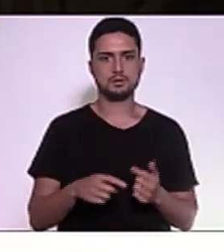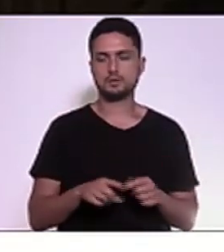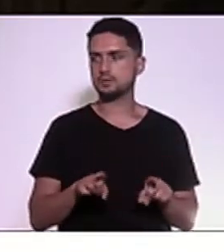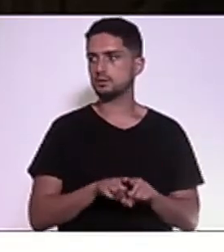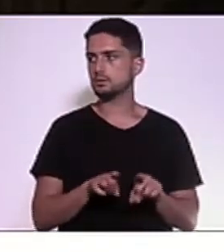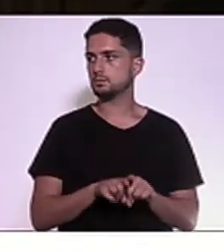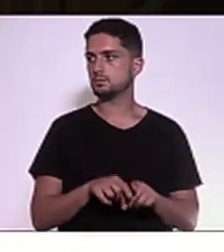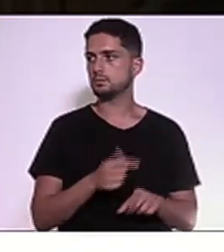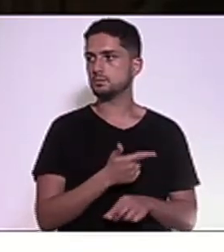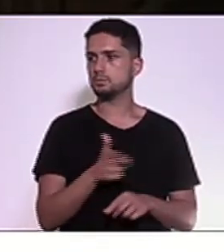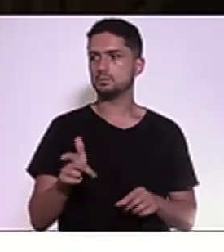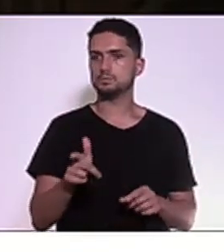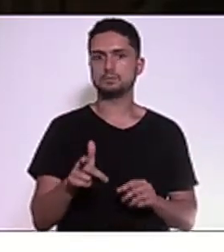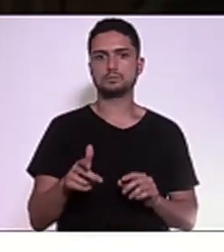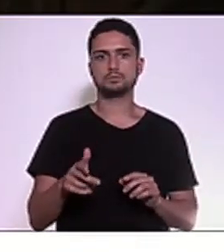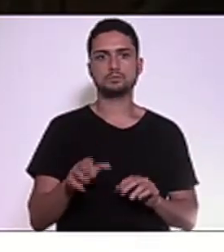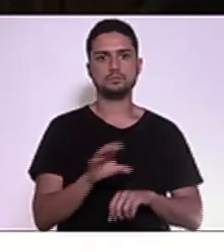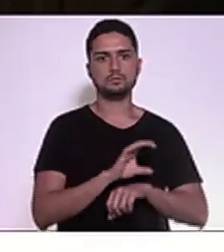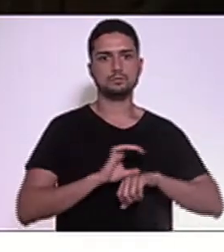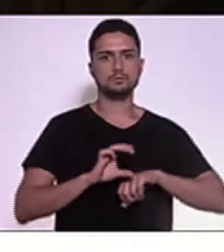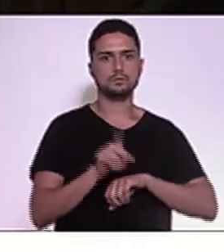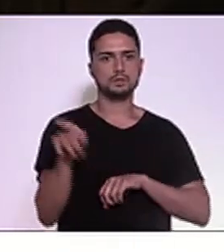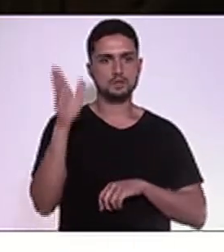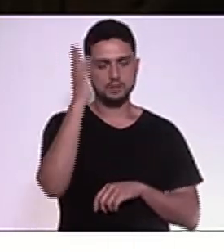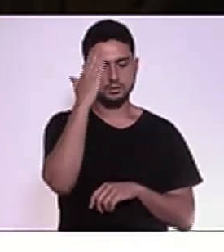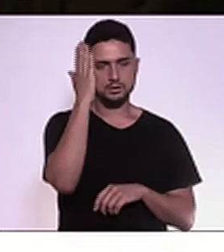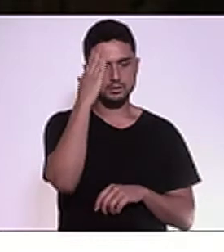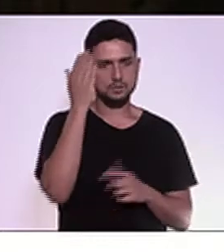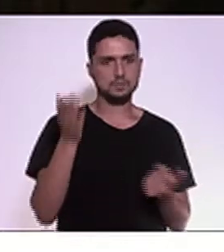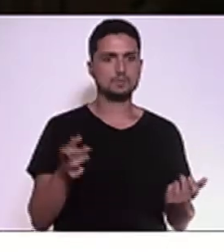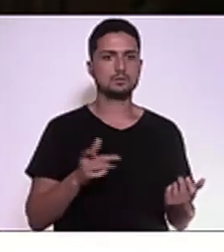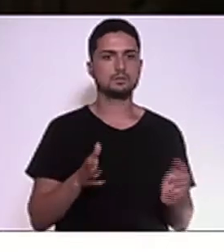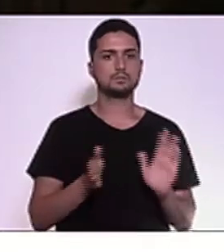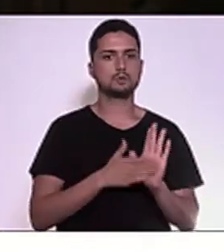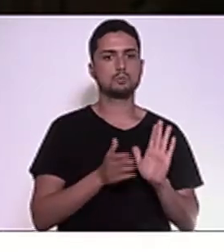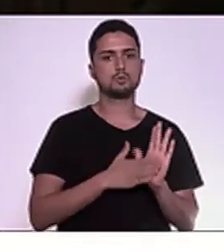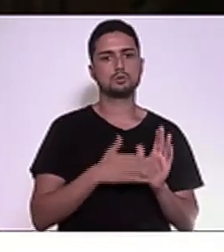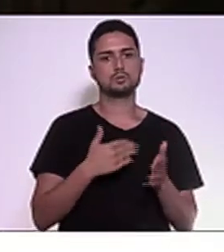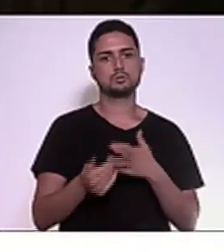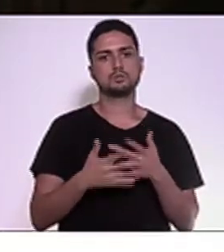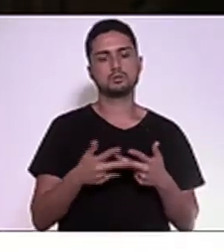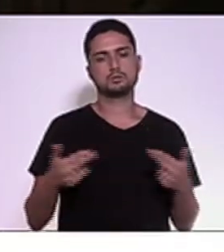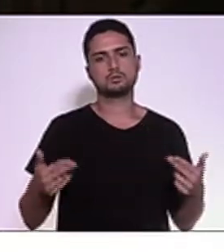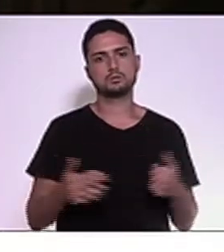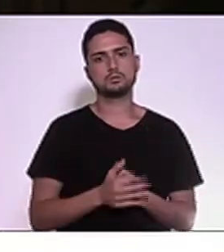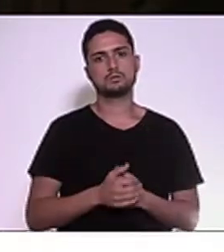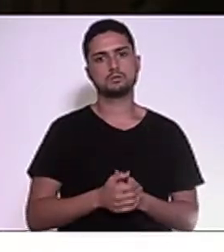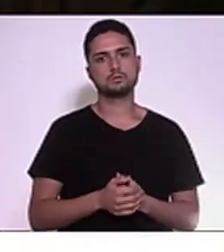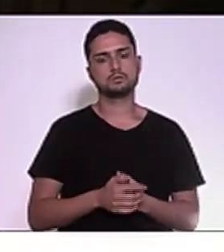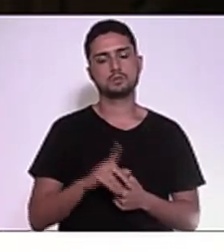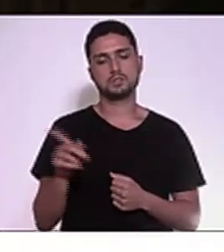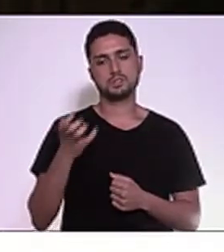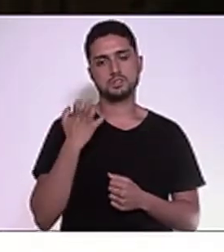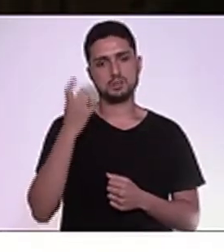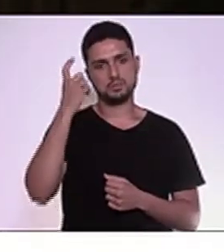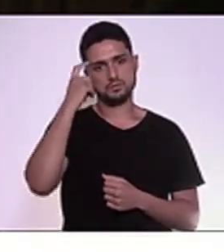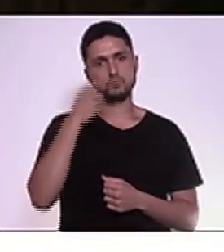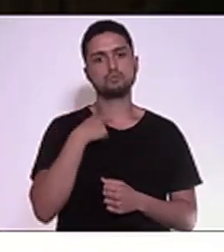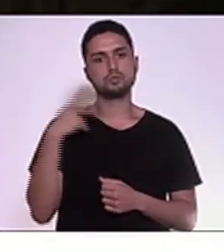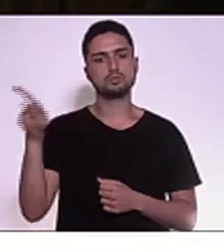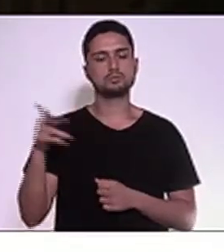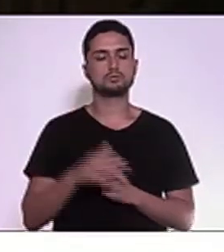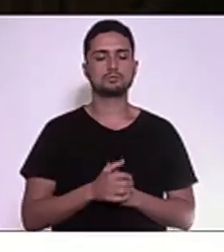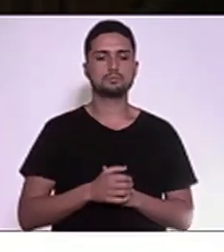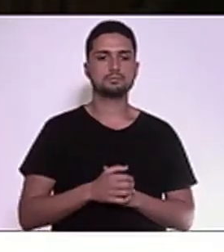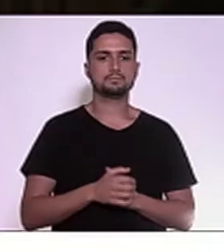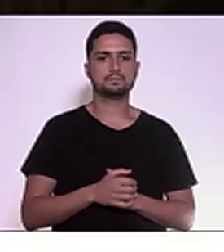dos marcos constitucionais, entende que pode propor absolutamente o que vier na telha, o que melhor lhe